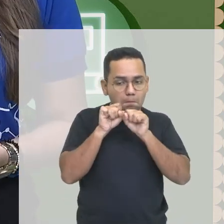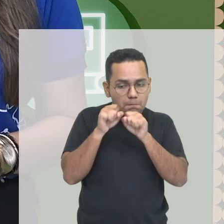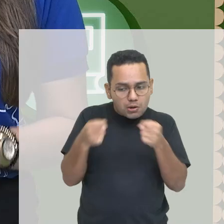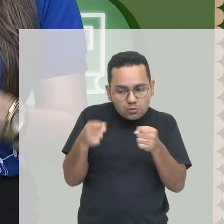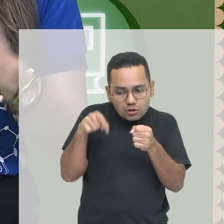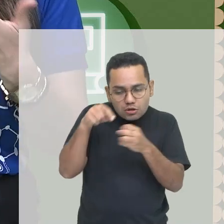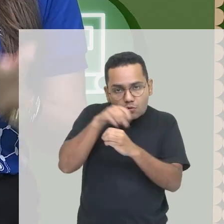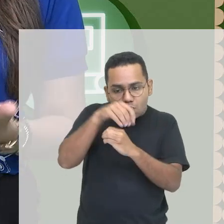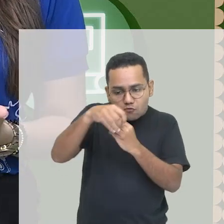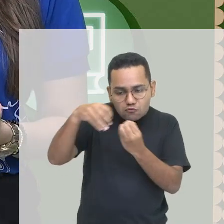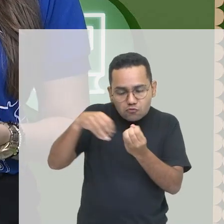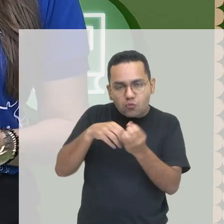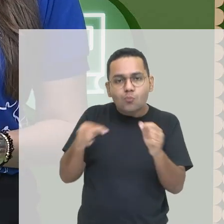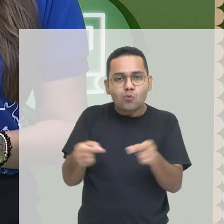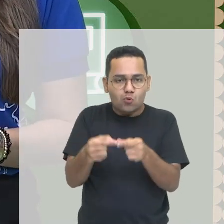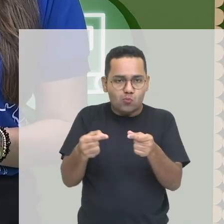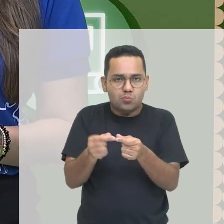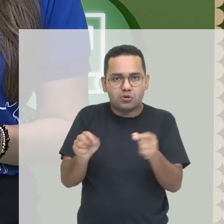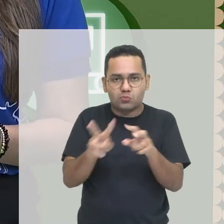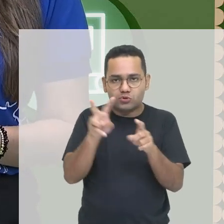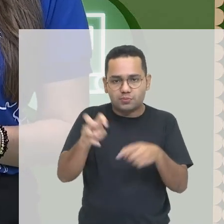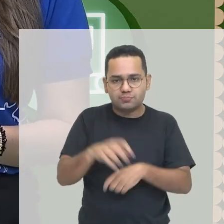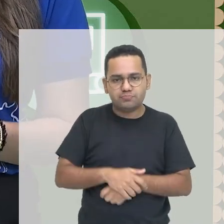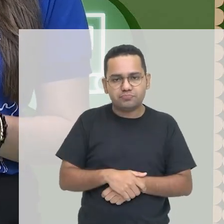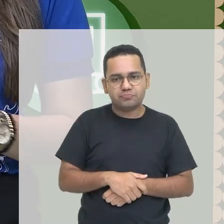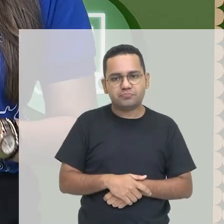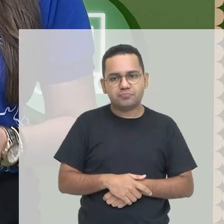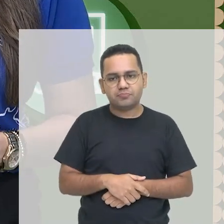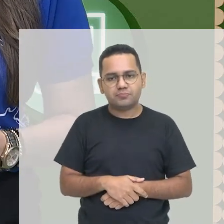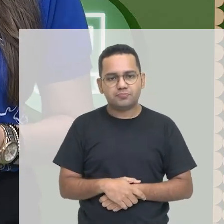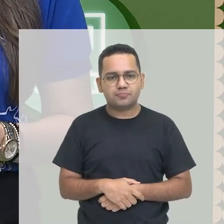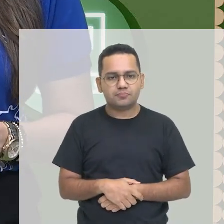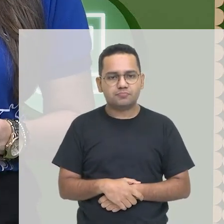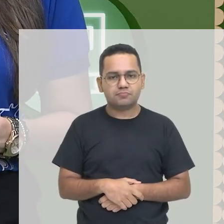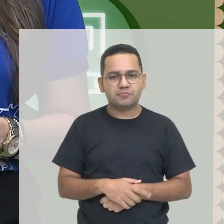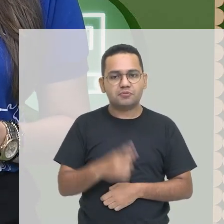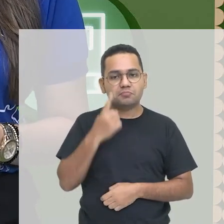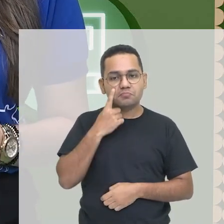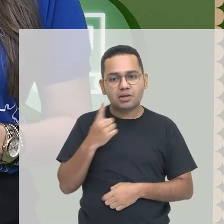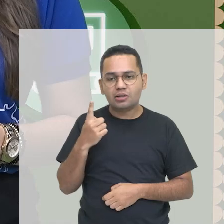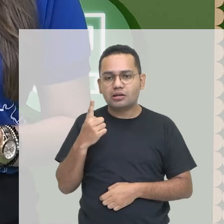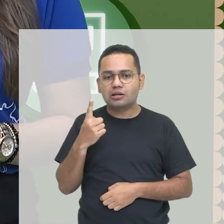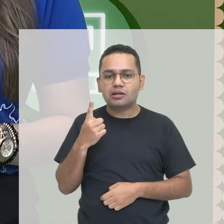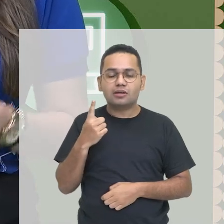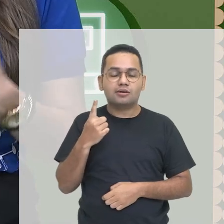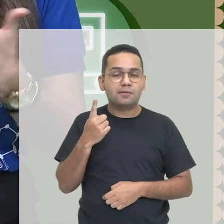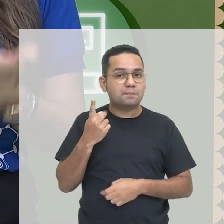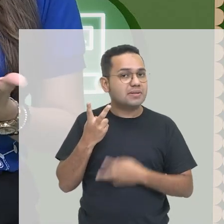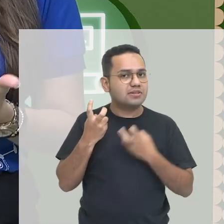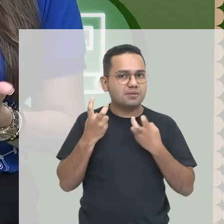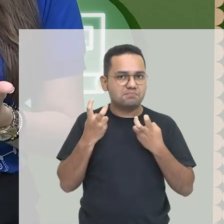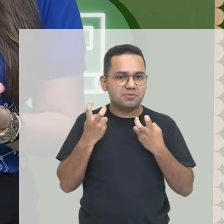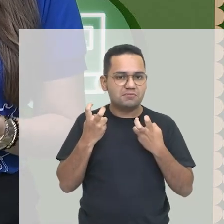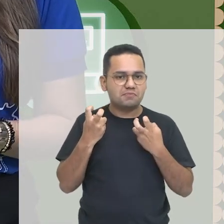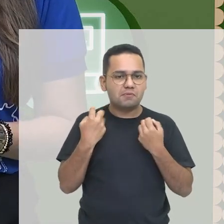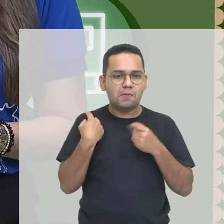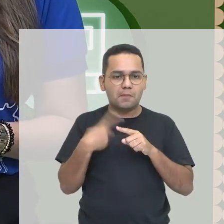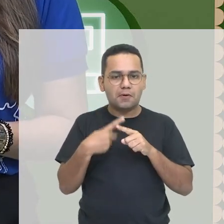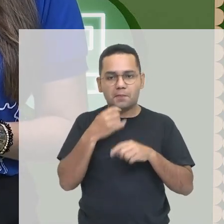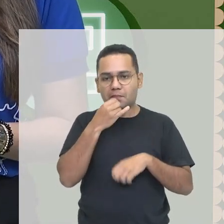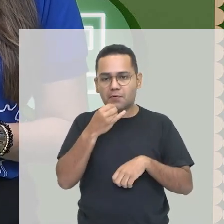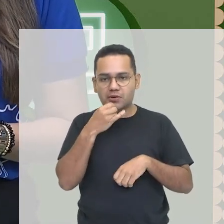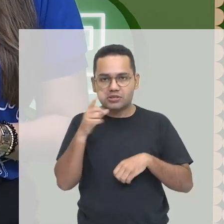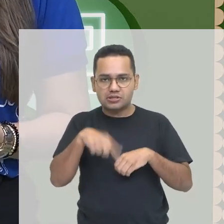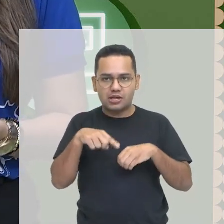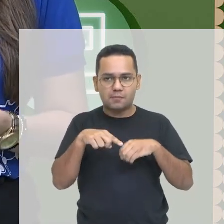de fungo e ele é heterotrófico. Esse exemplo do bolor do pão é muito bom porque ele está ali se alimentando do